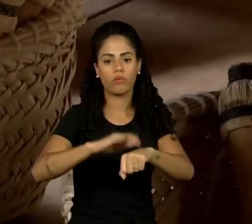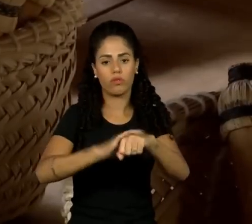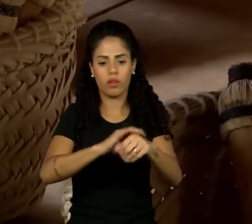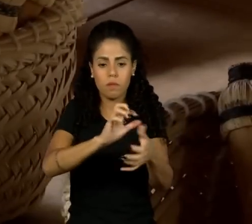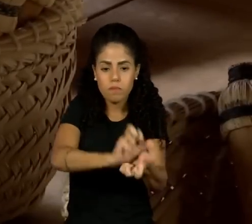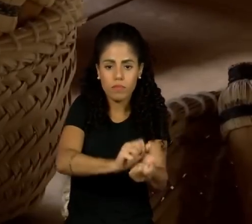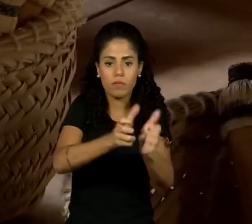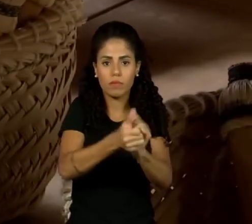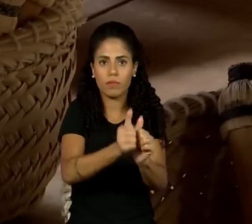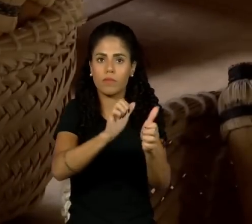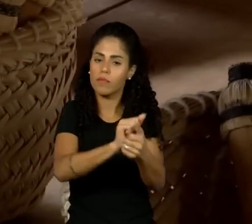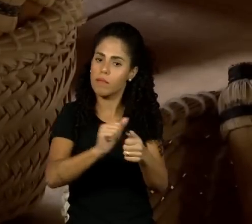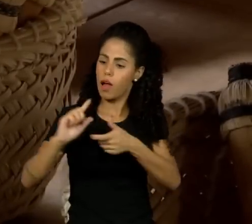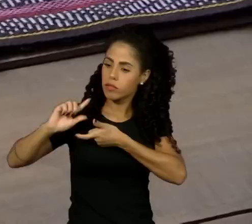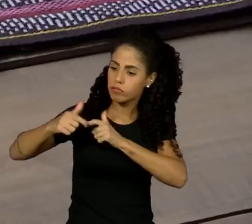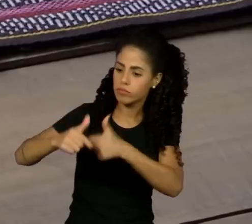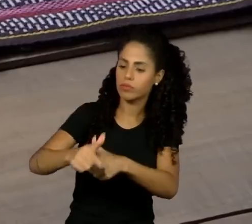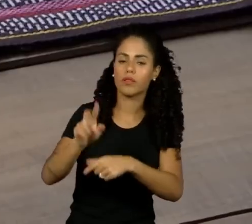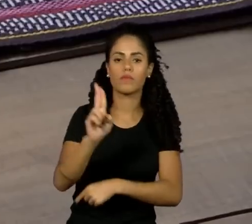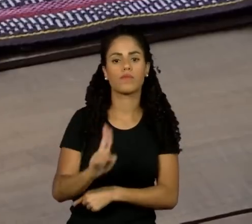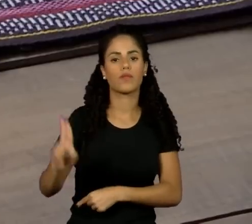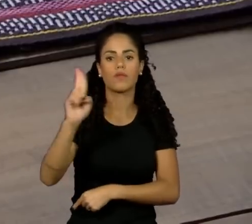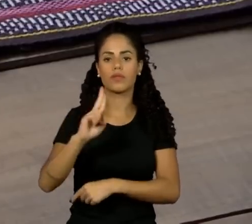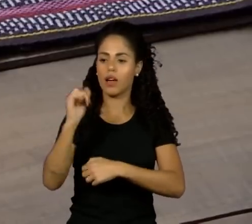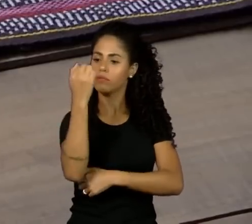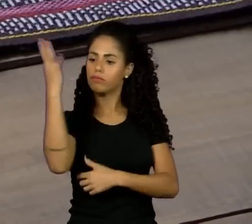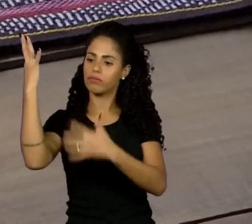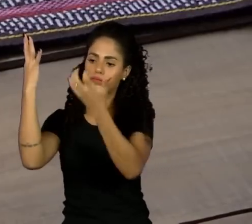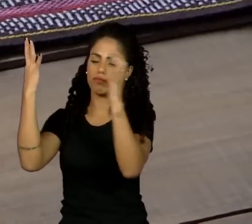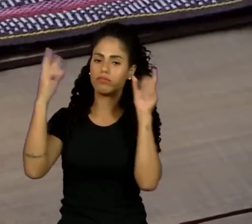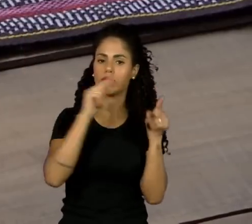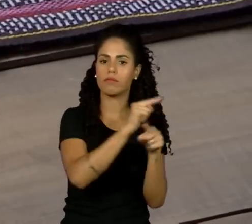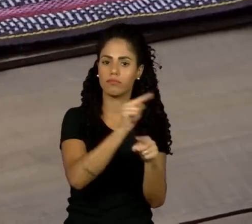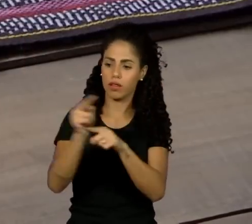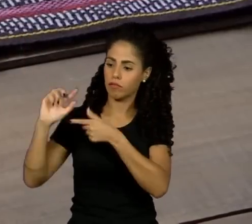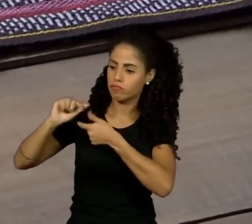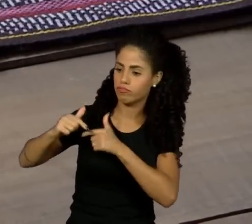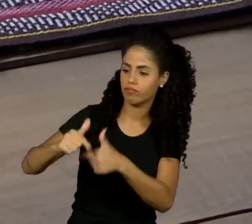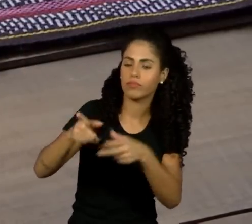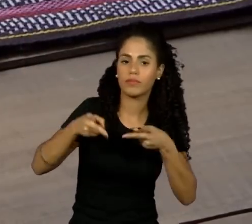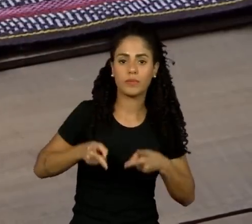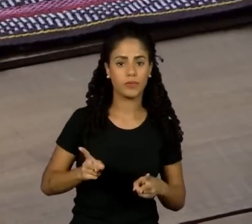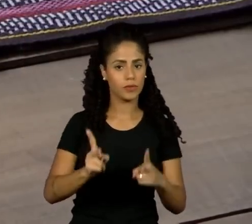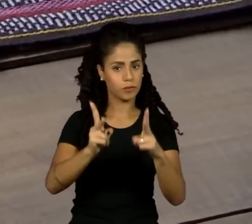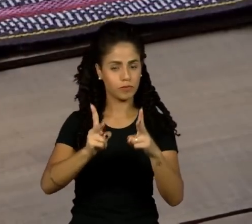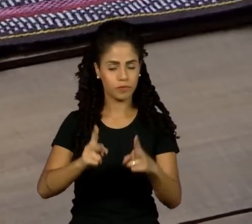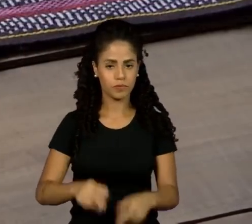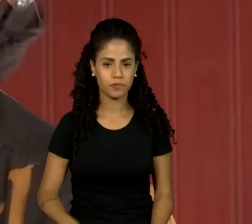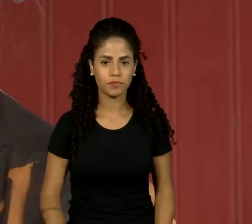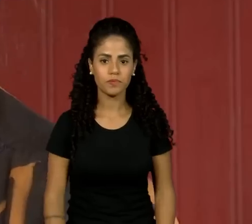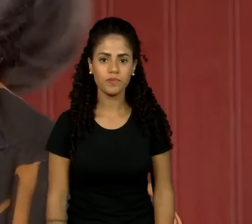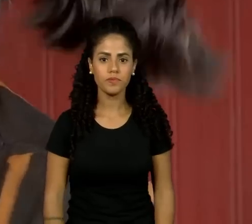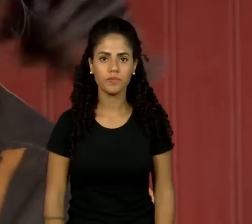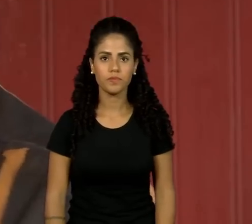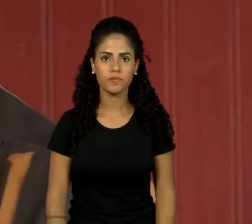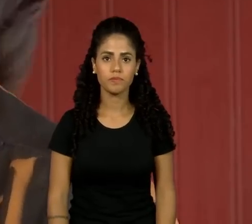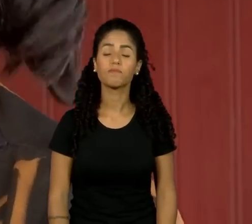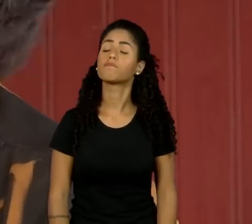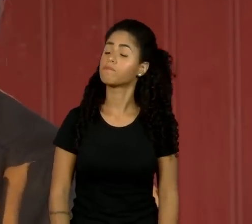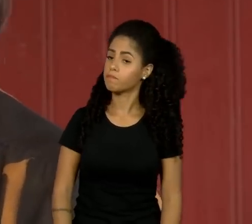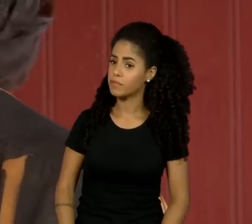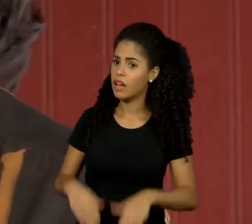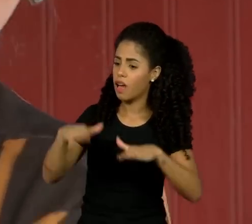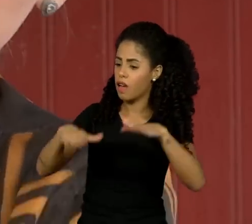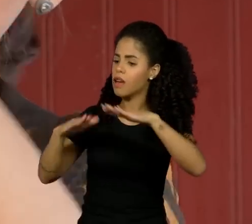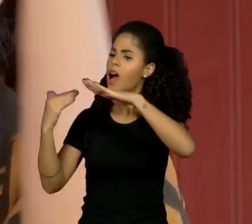medida de conservar a floresta e os costumes, sem alterar o ritmo da vida. E aí tinha as empresas